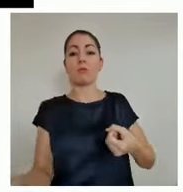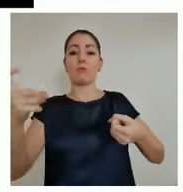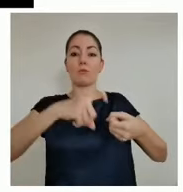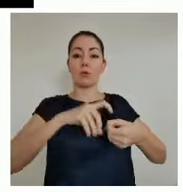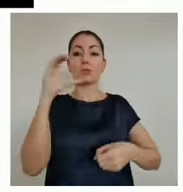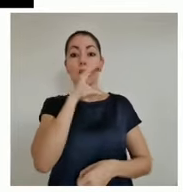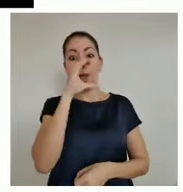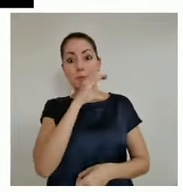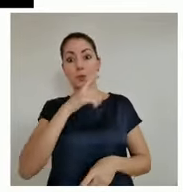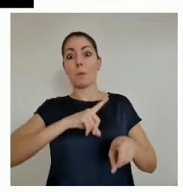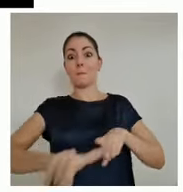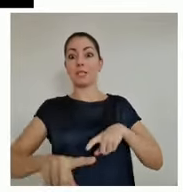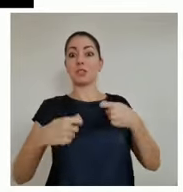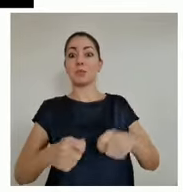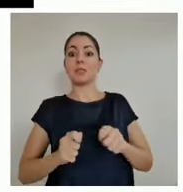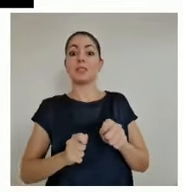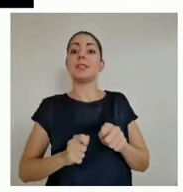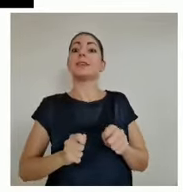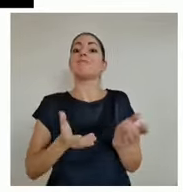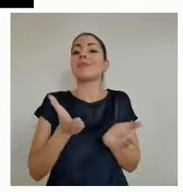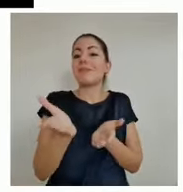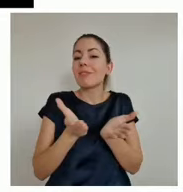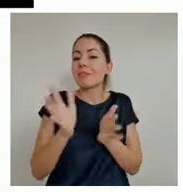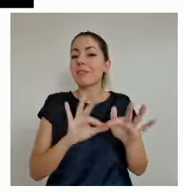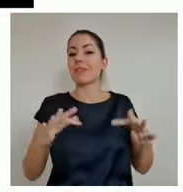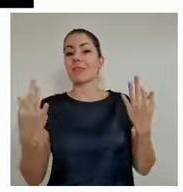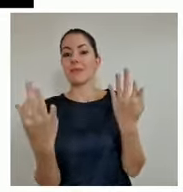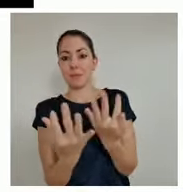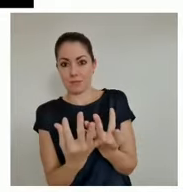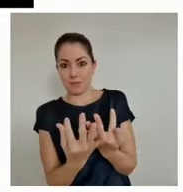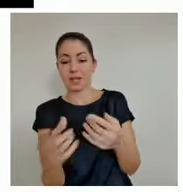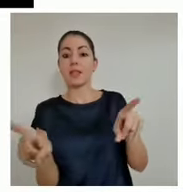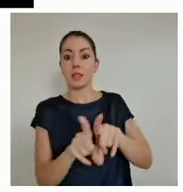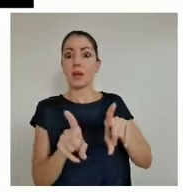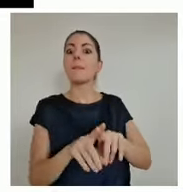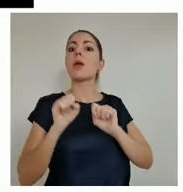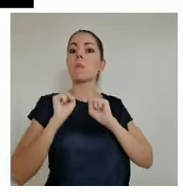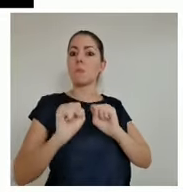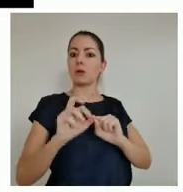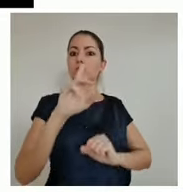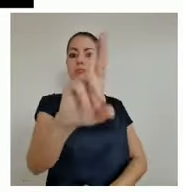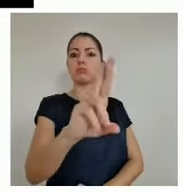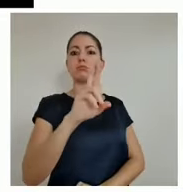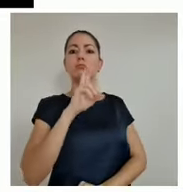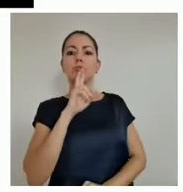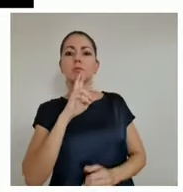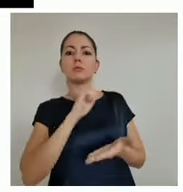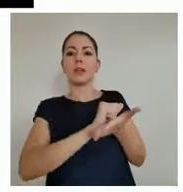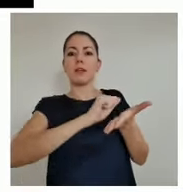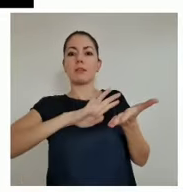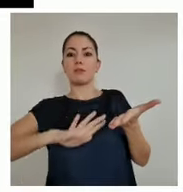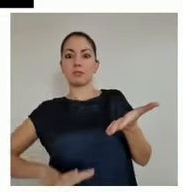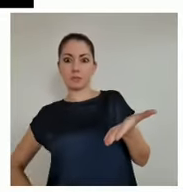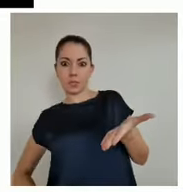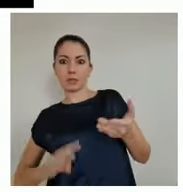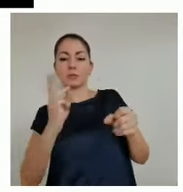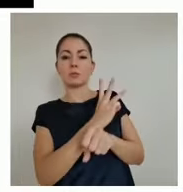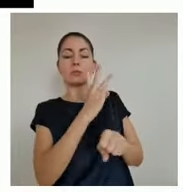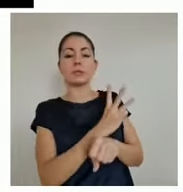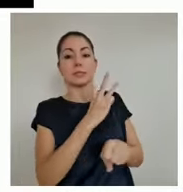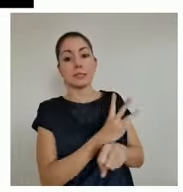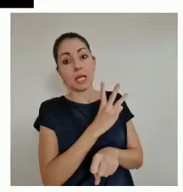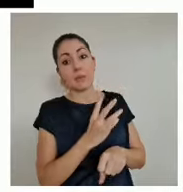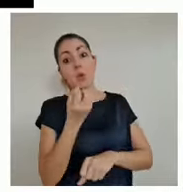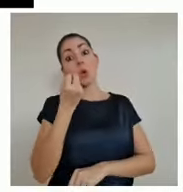as famílias. Nós também montamos um esquema via WhatsApp para devolução das atividades ou por e-mail do professor.